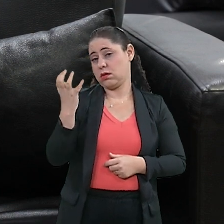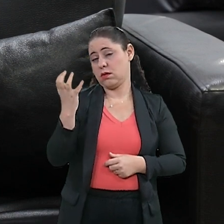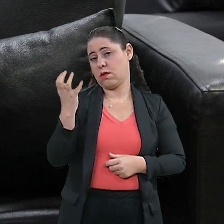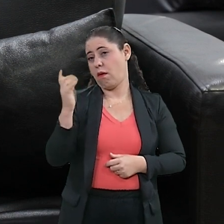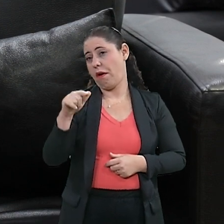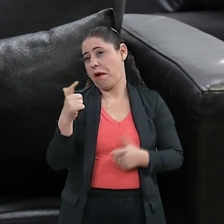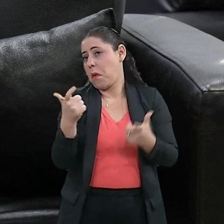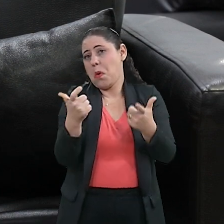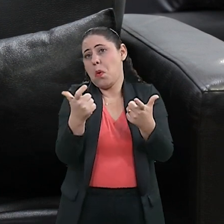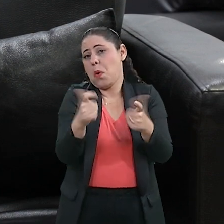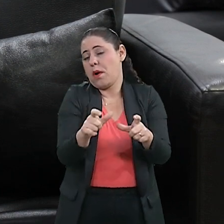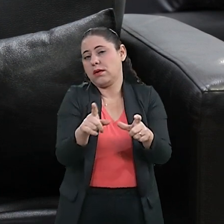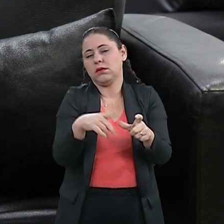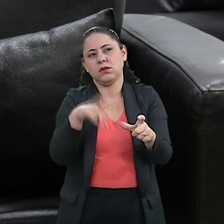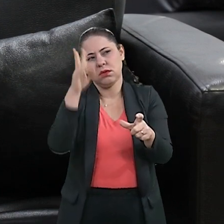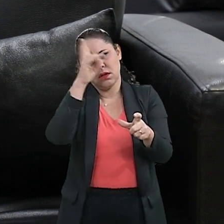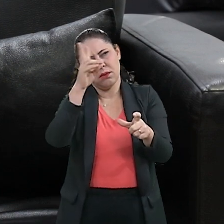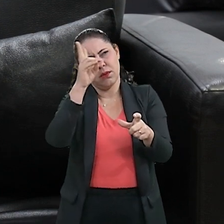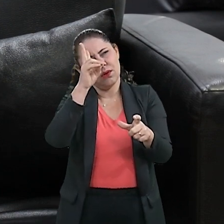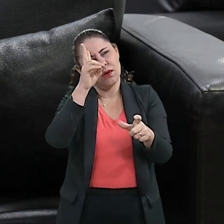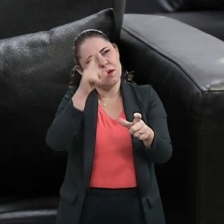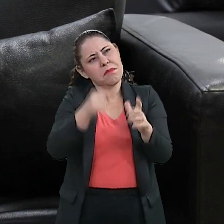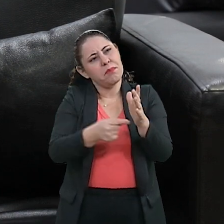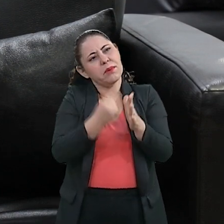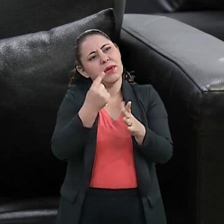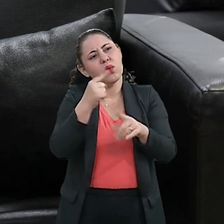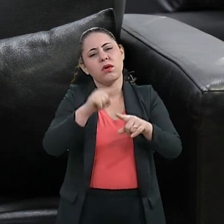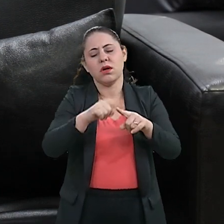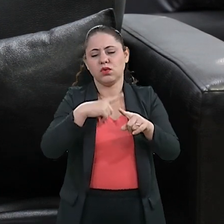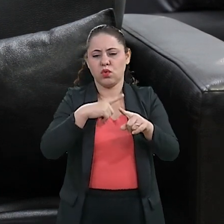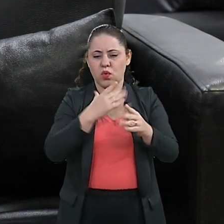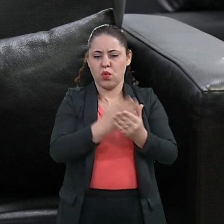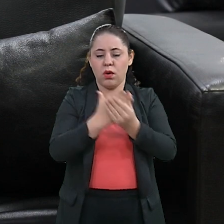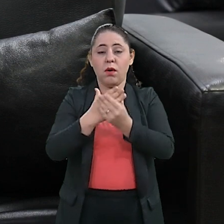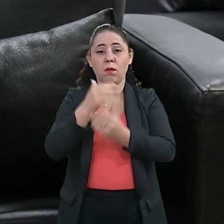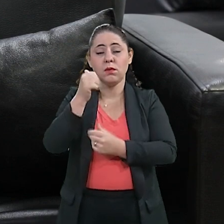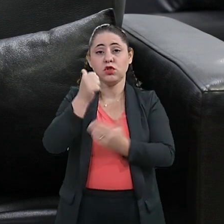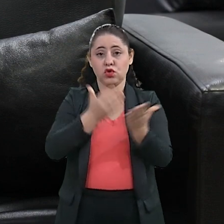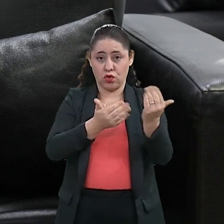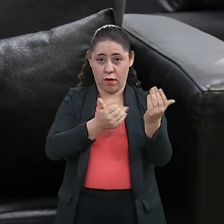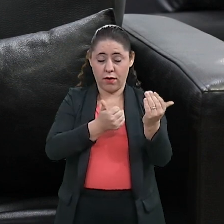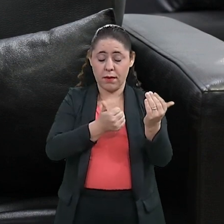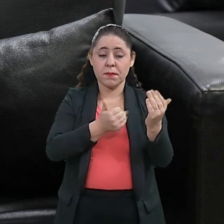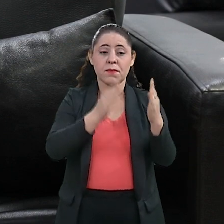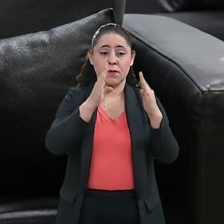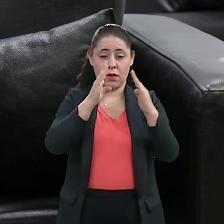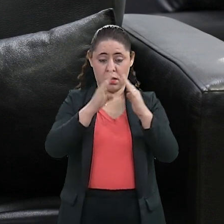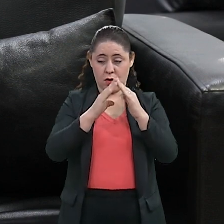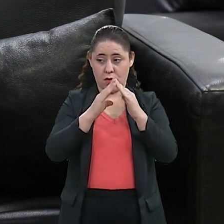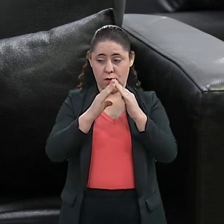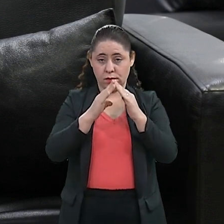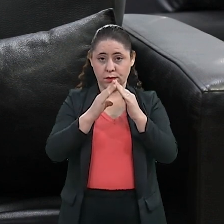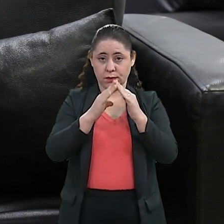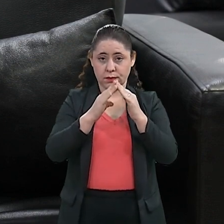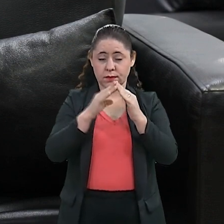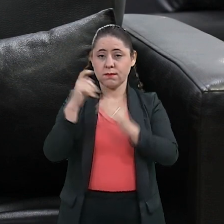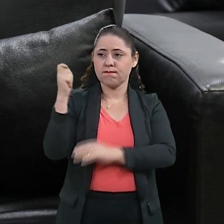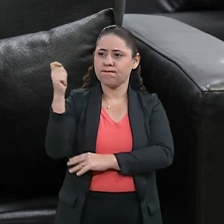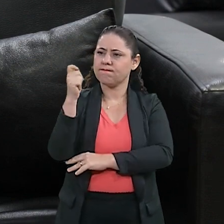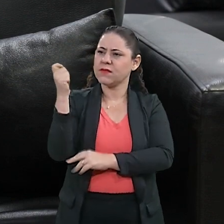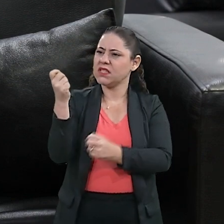isso aconteceu em algum lugar. Eu lembro de um dos primeiros casos, foi uma moça que morava no Rio Grande do